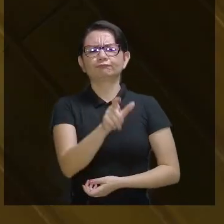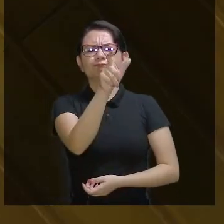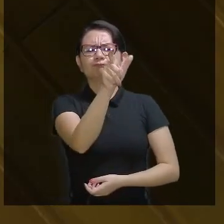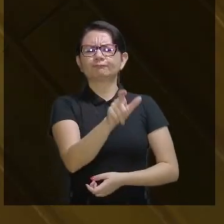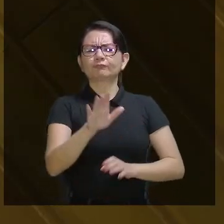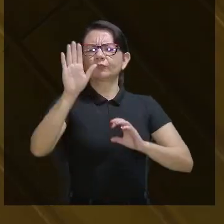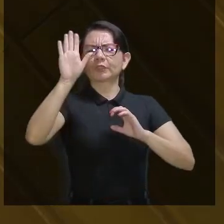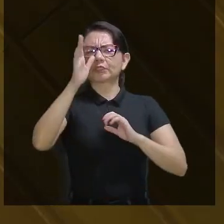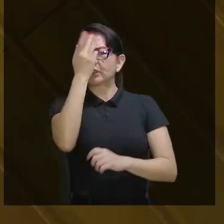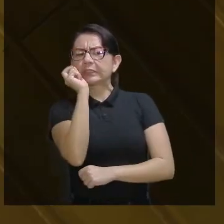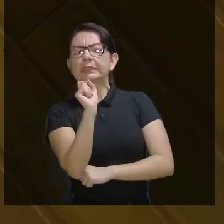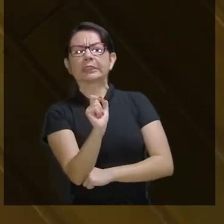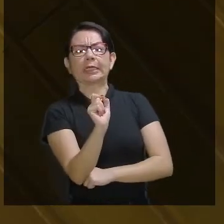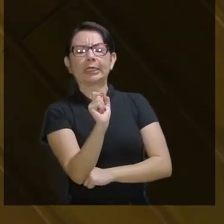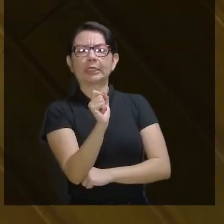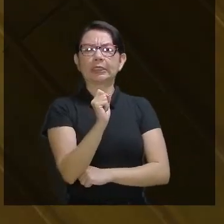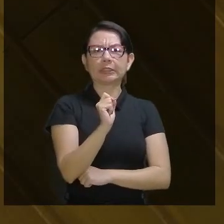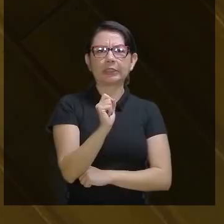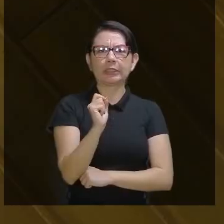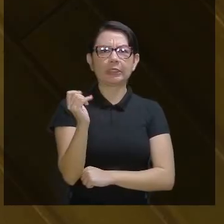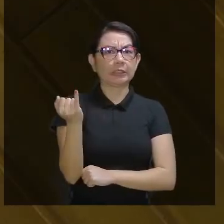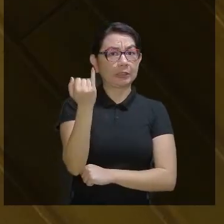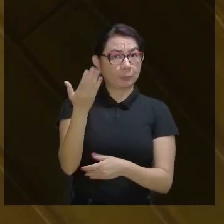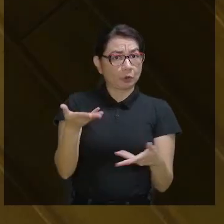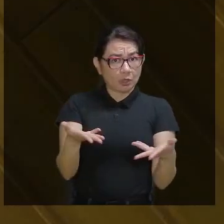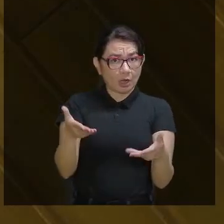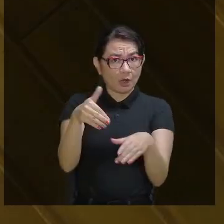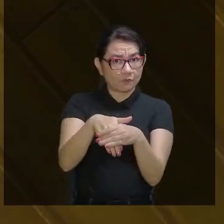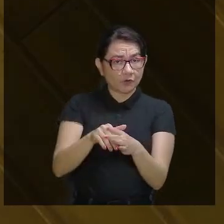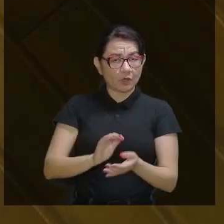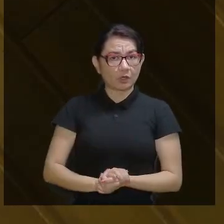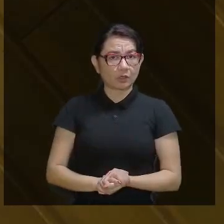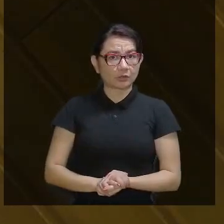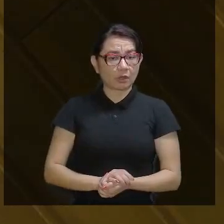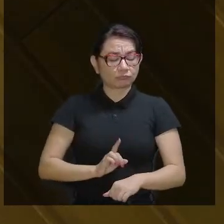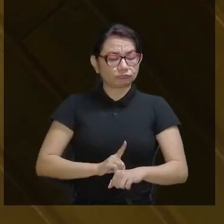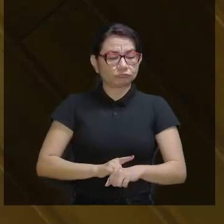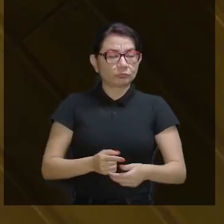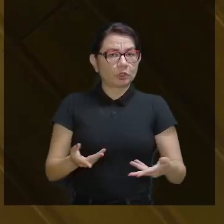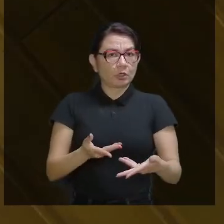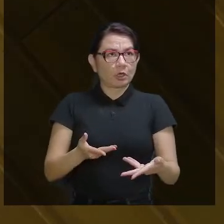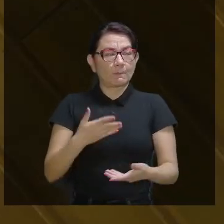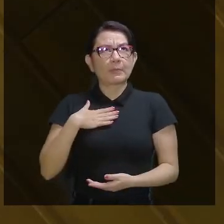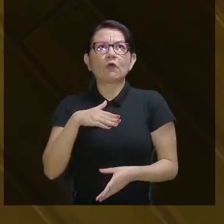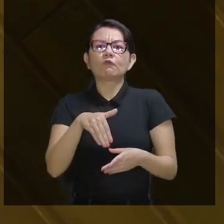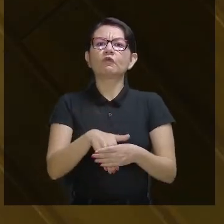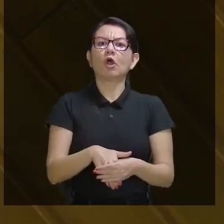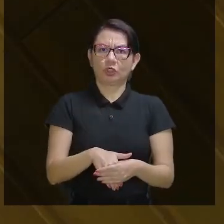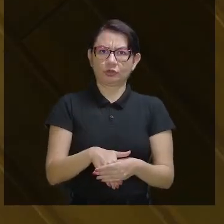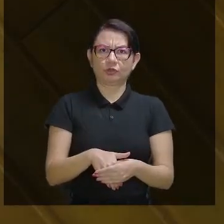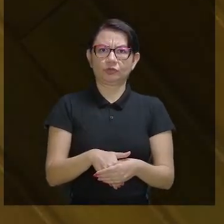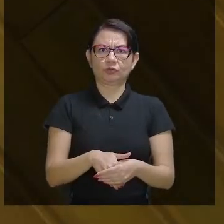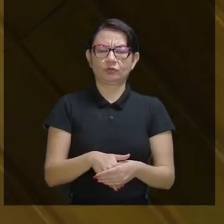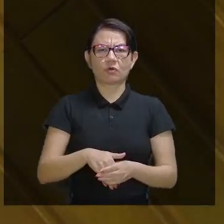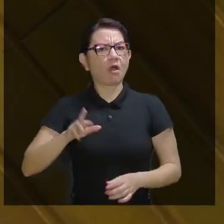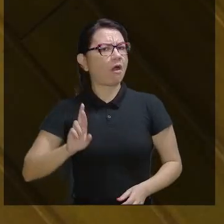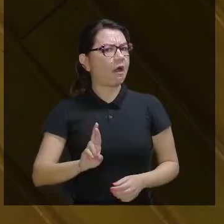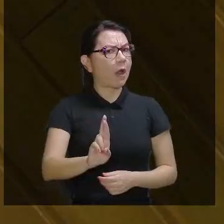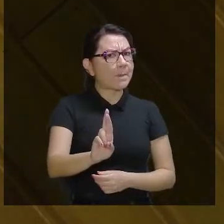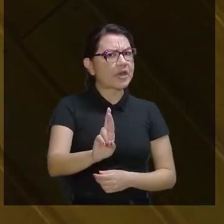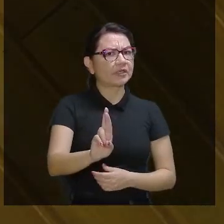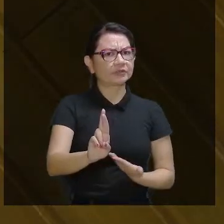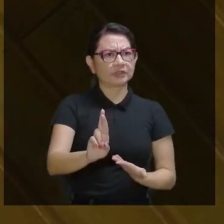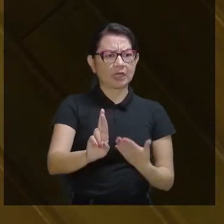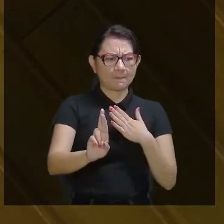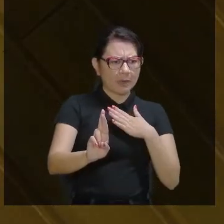votar? Que momento importante é esse? Qual é o momento do meu voto? O que ele representa?